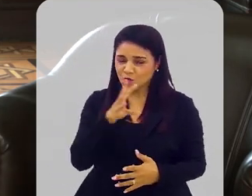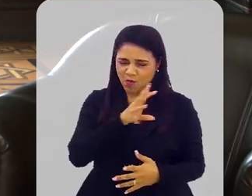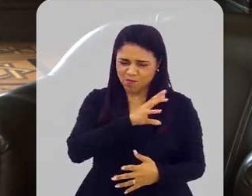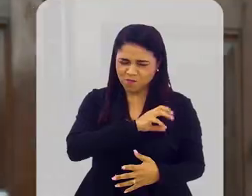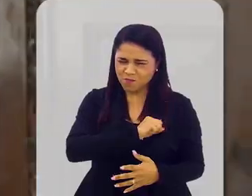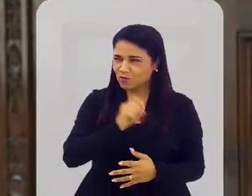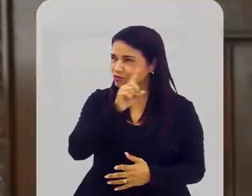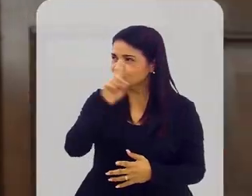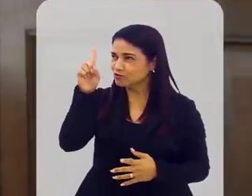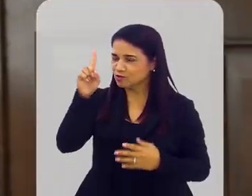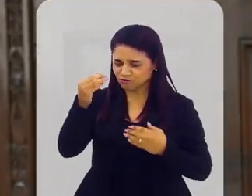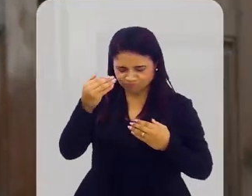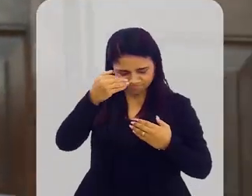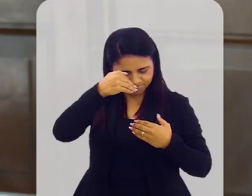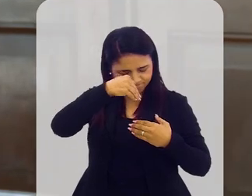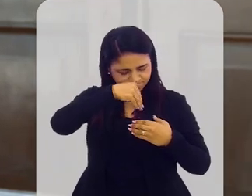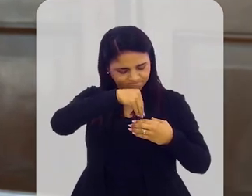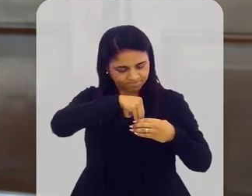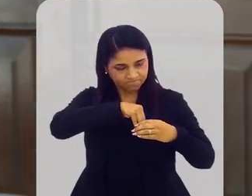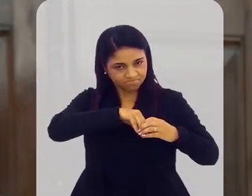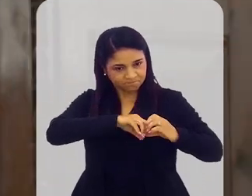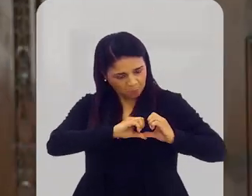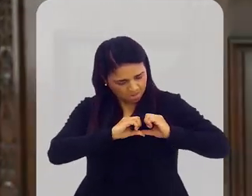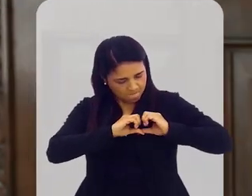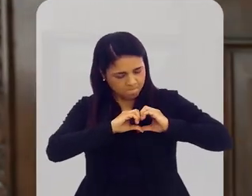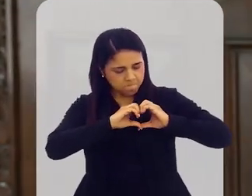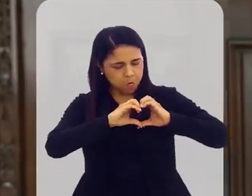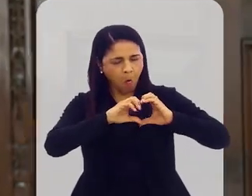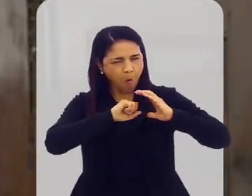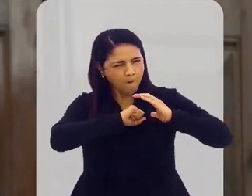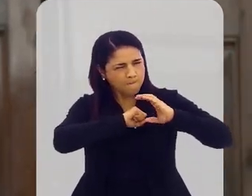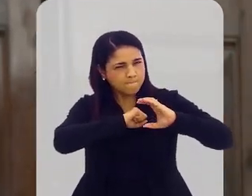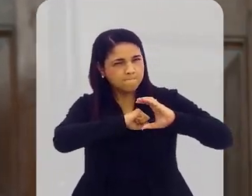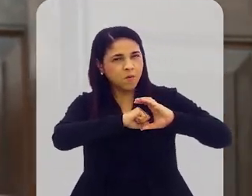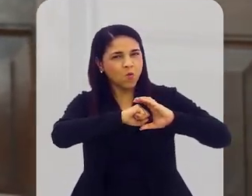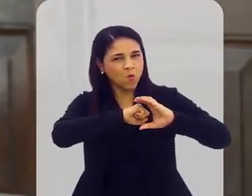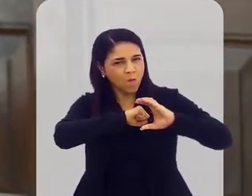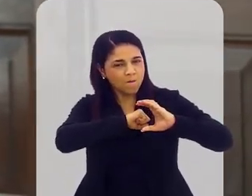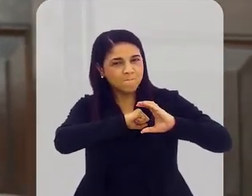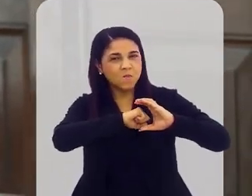Quando eu senti seu amor entrar no meu coração,